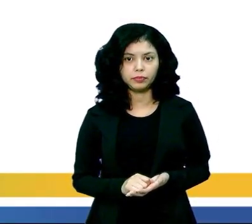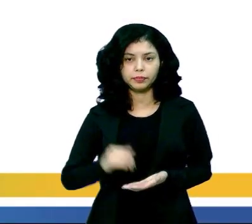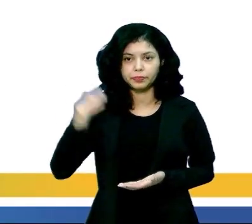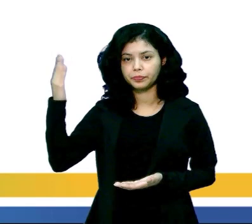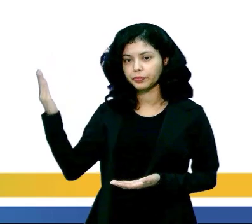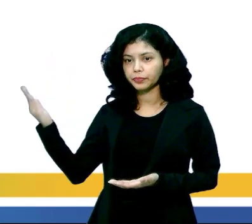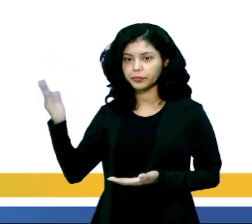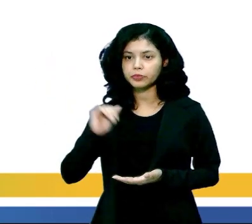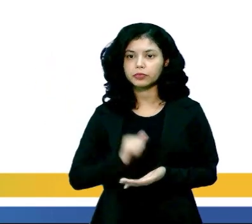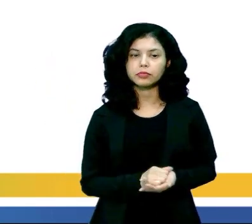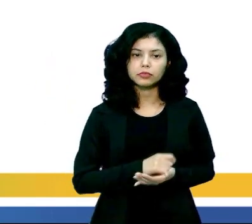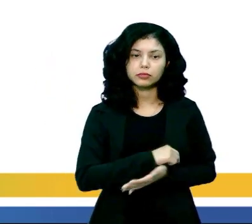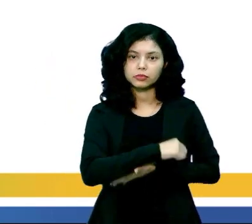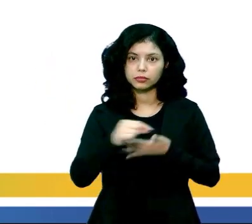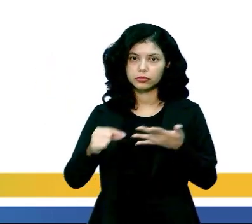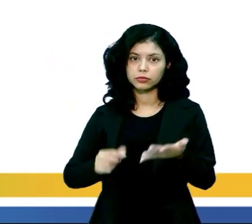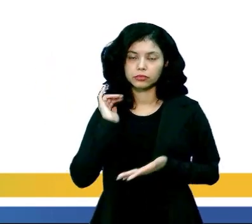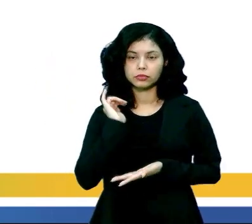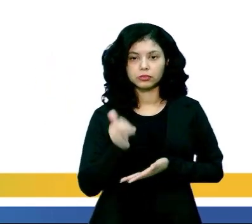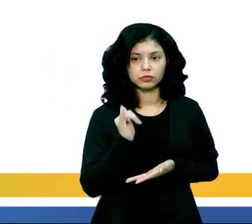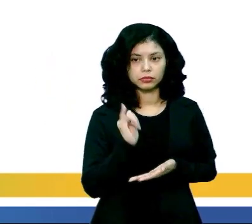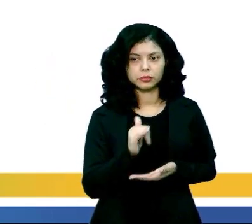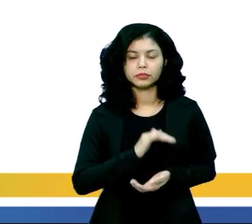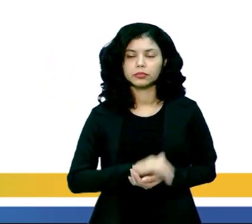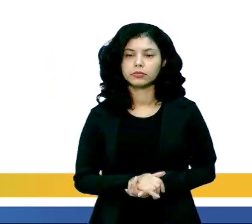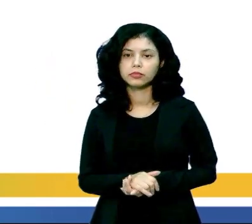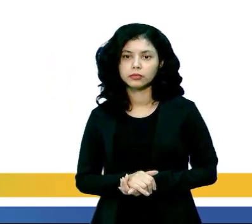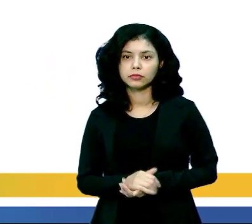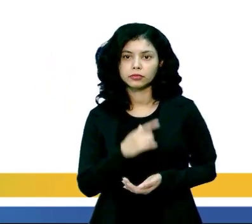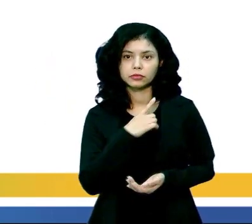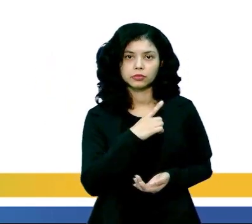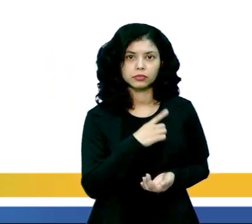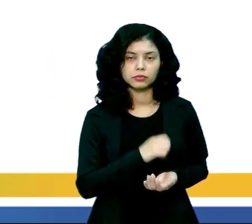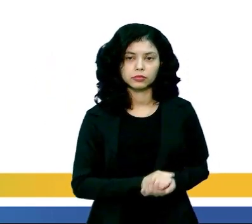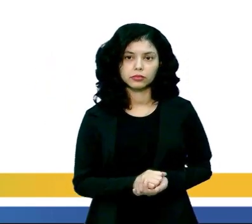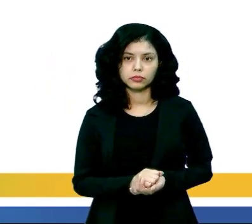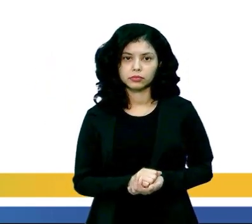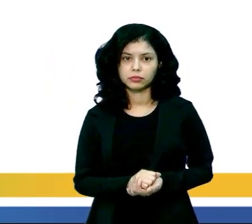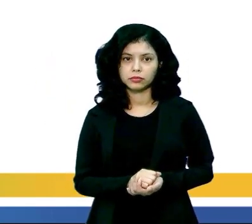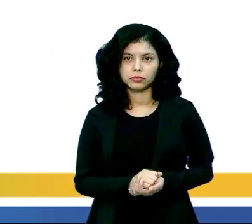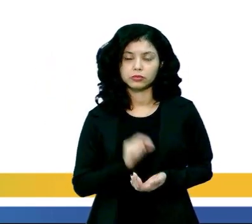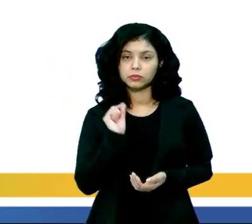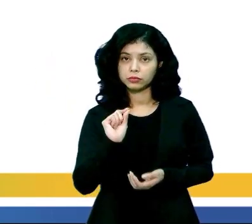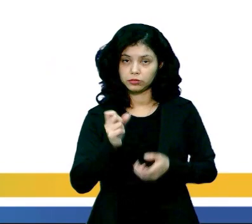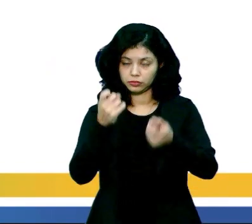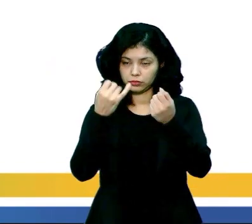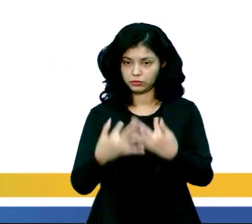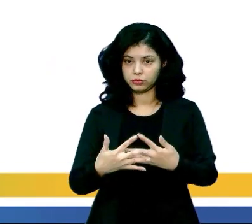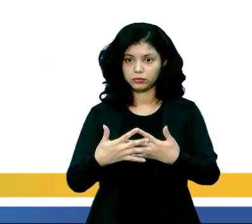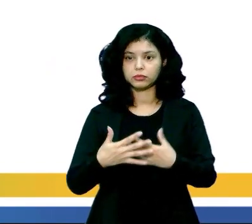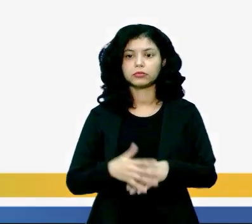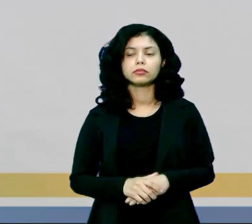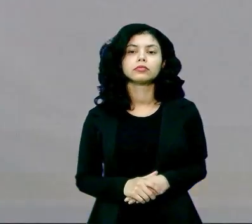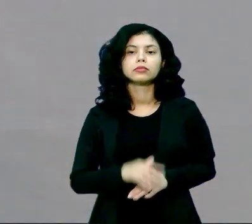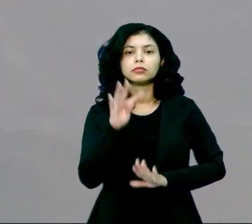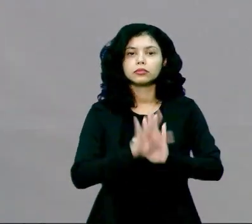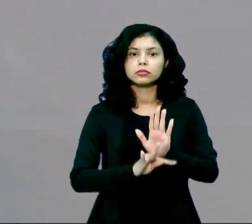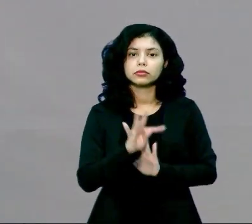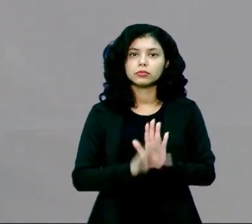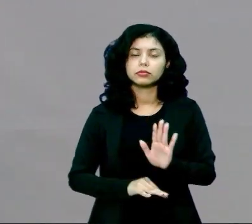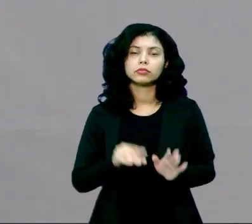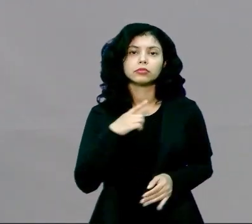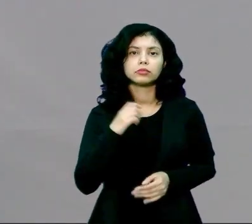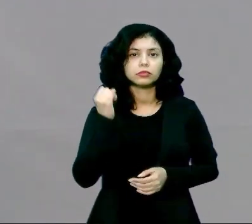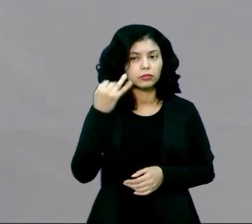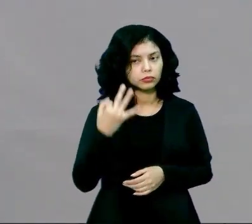E aí, dentro dos elementos da narrativa, né, aí a gente também tem o que contar, porque o texto narrativo,